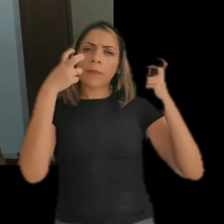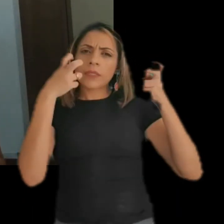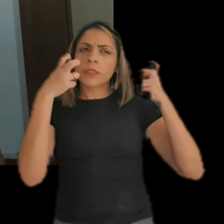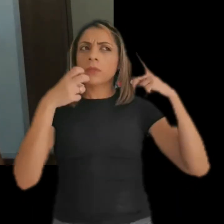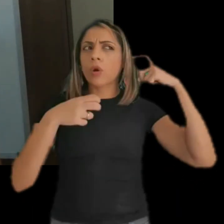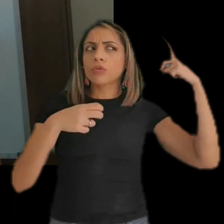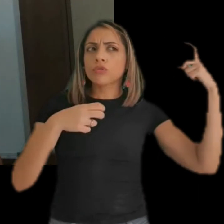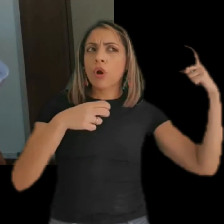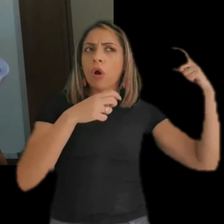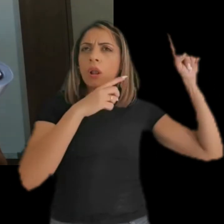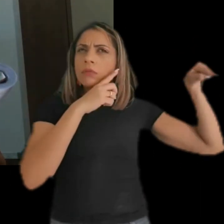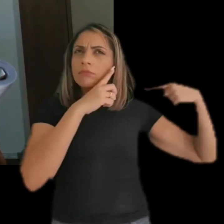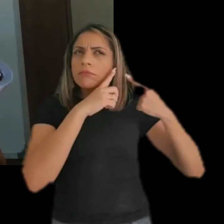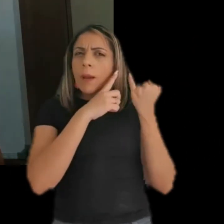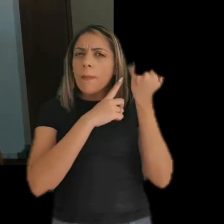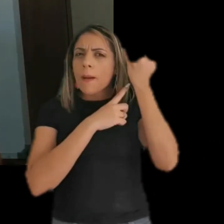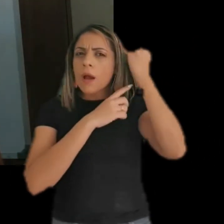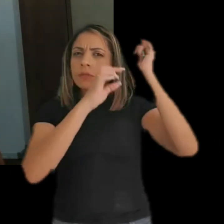aquele som, tudo bem?